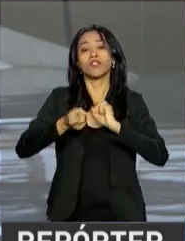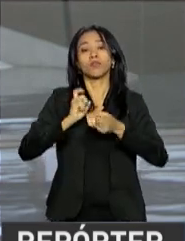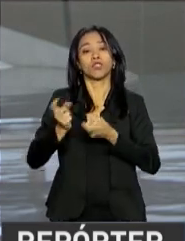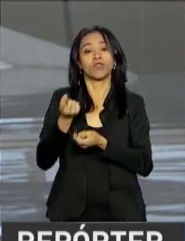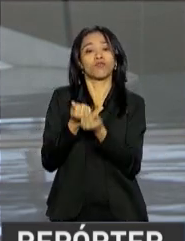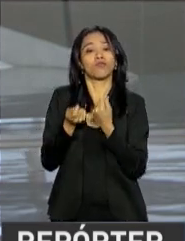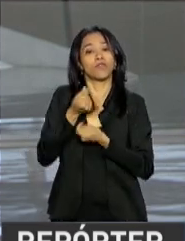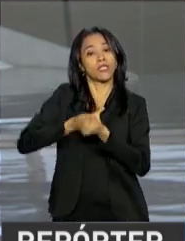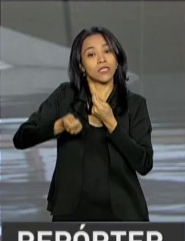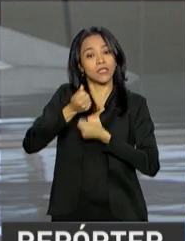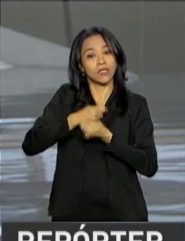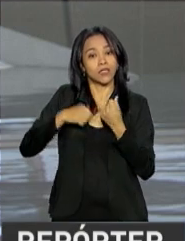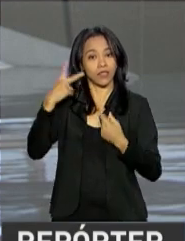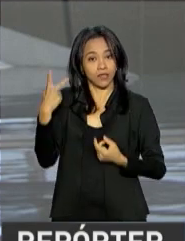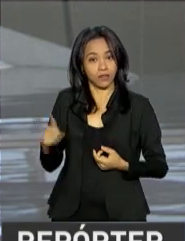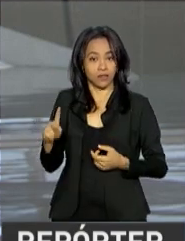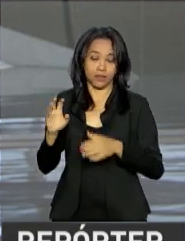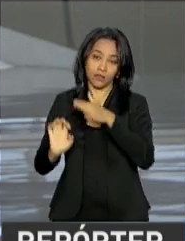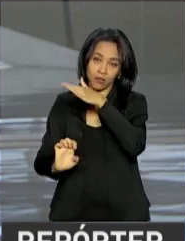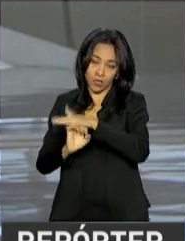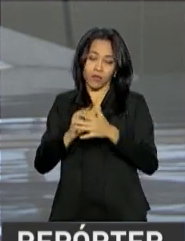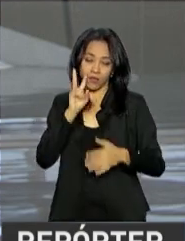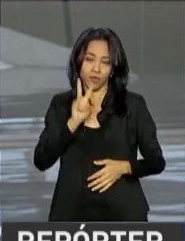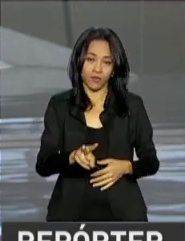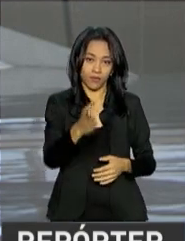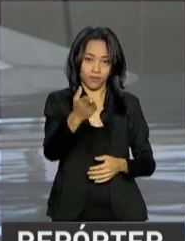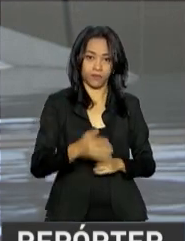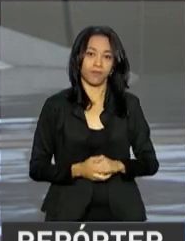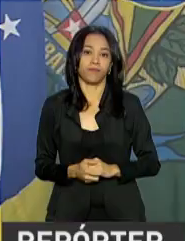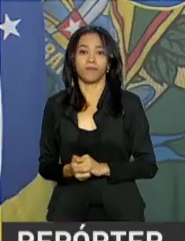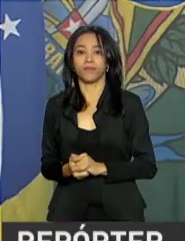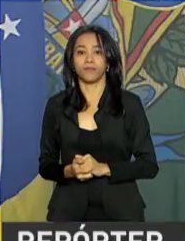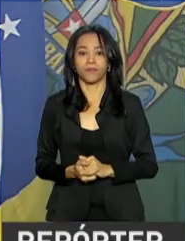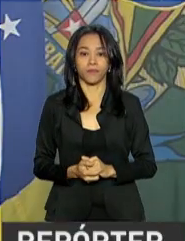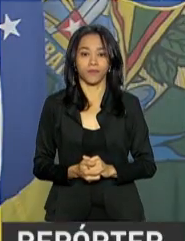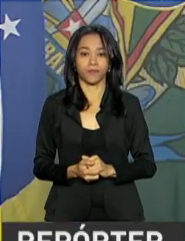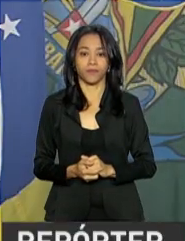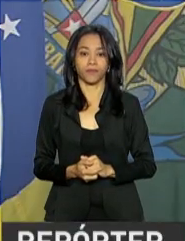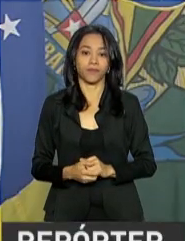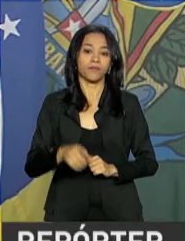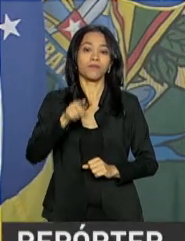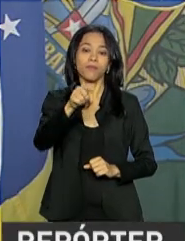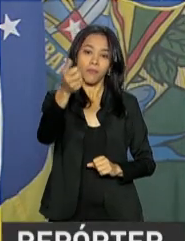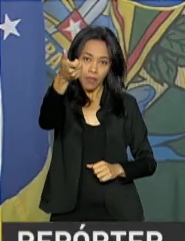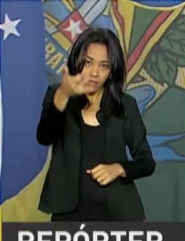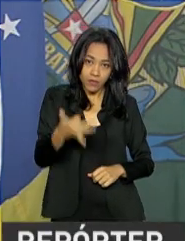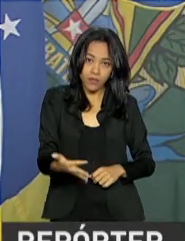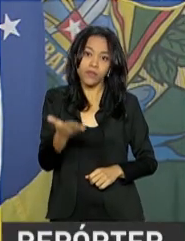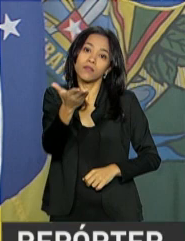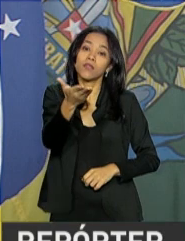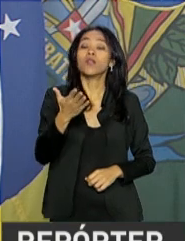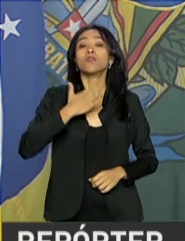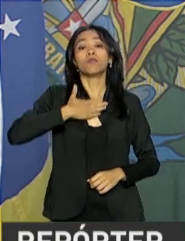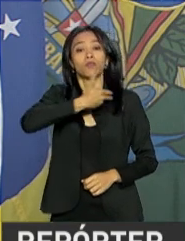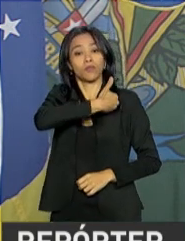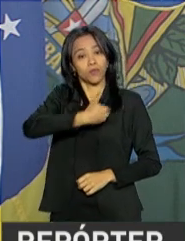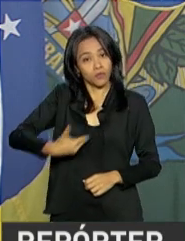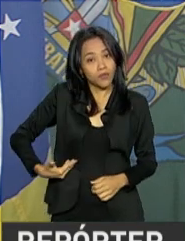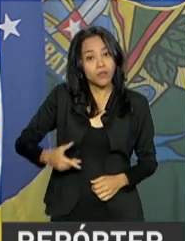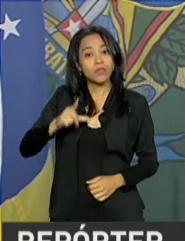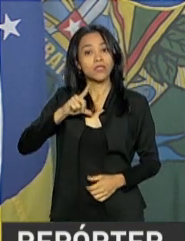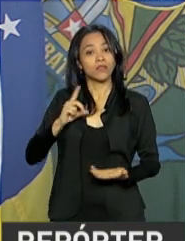assistir agora há um trecho do que disse michel meu governo mantém o compromisso